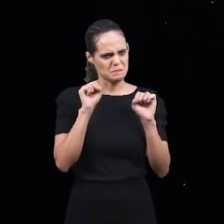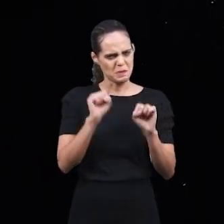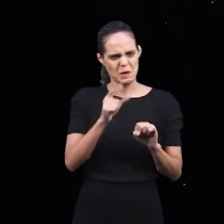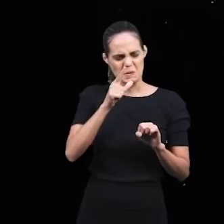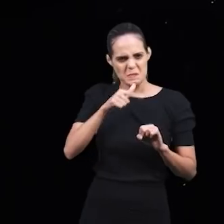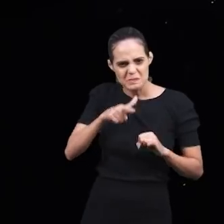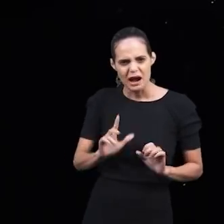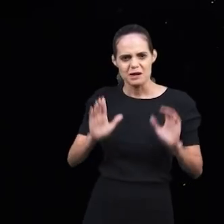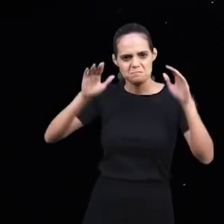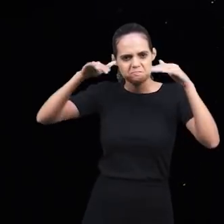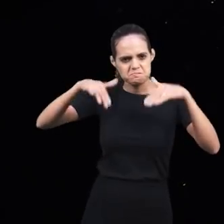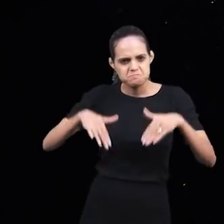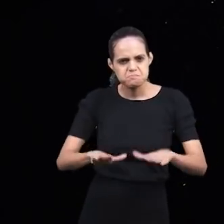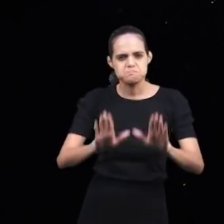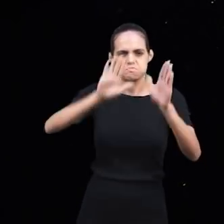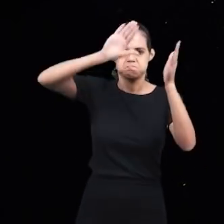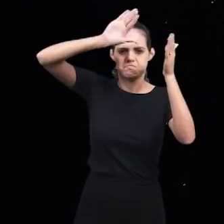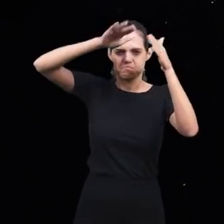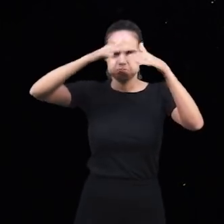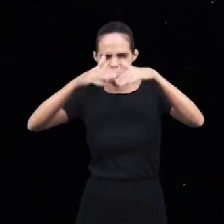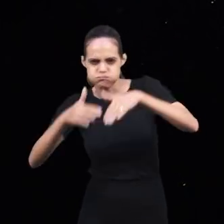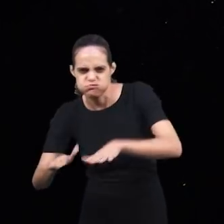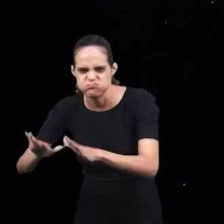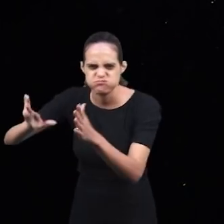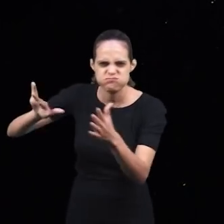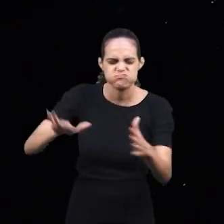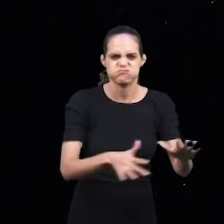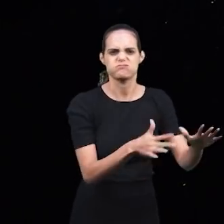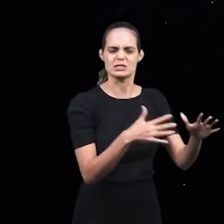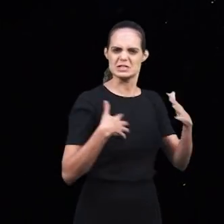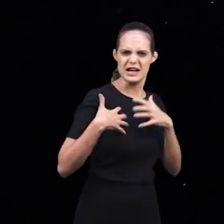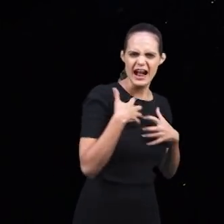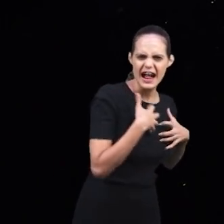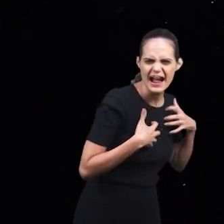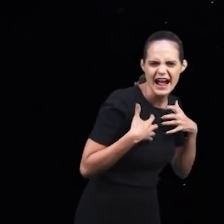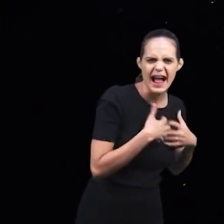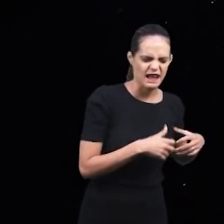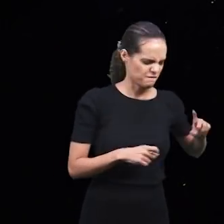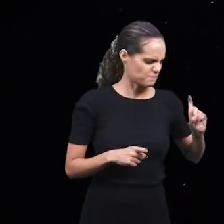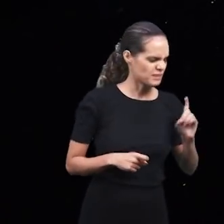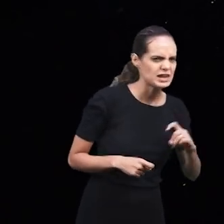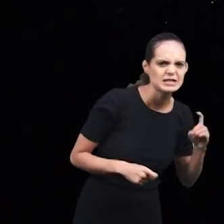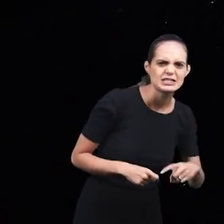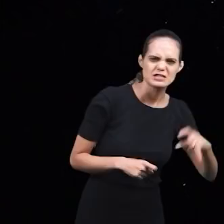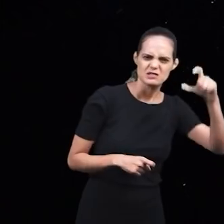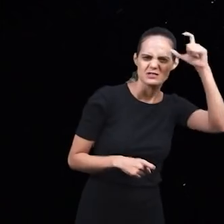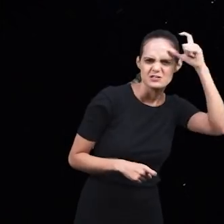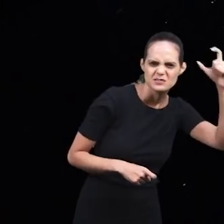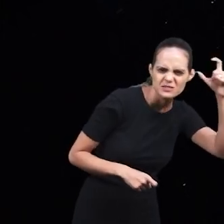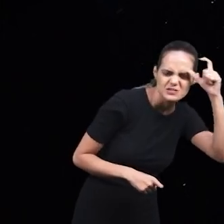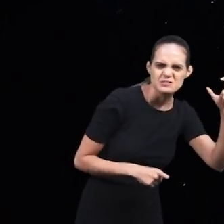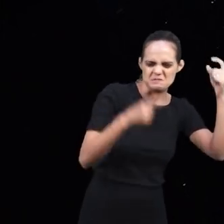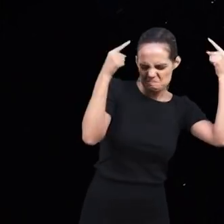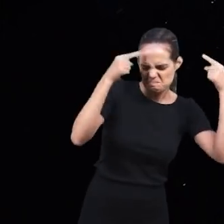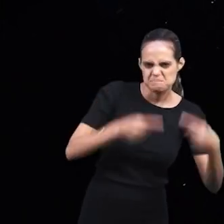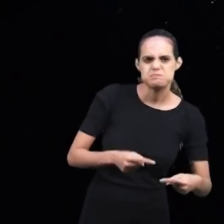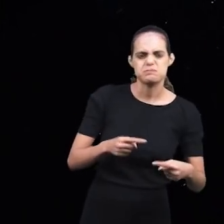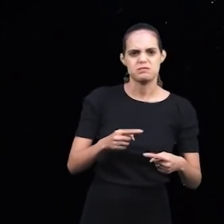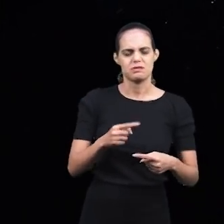encapelado o mar, a ira dos homens, o gênio do mal, as águas não podem